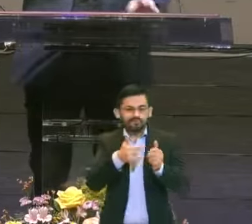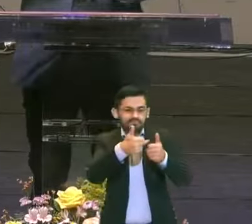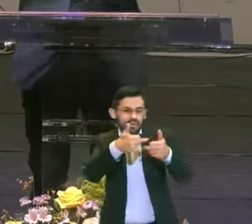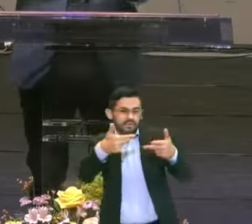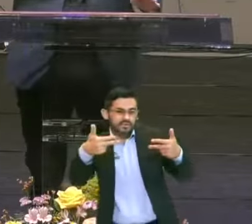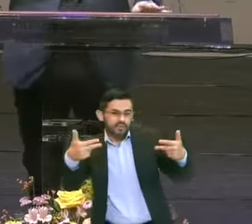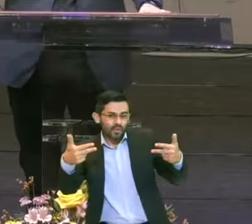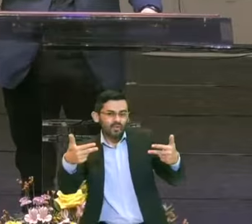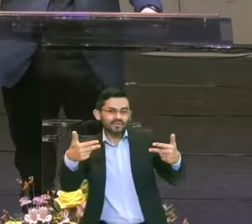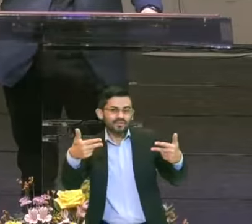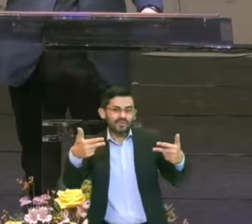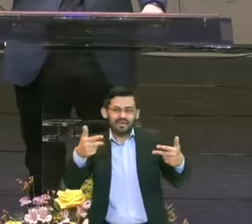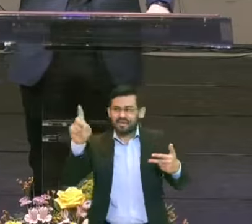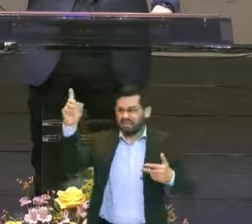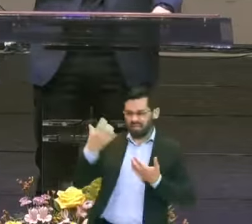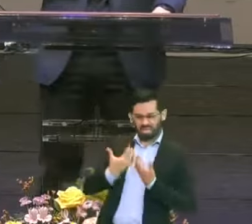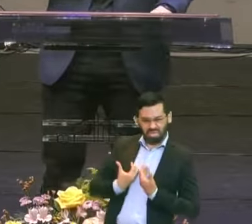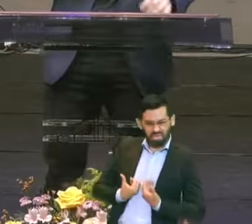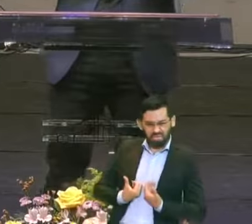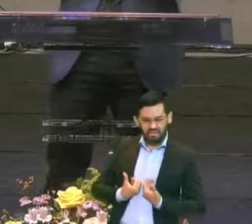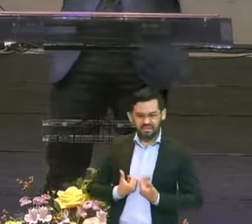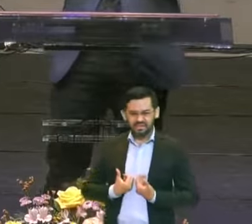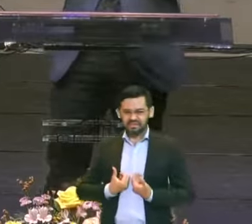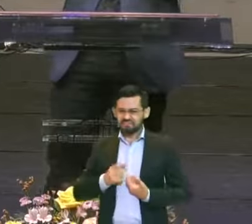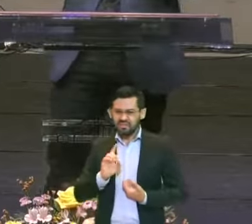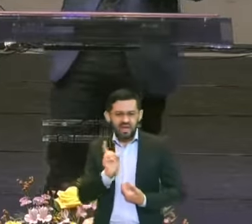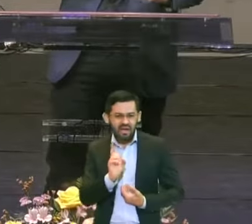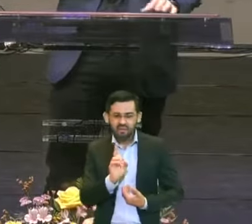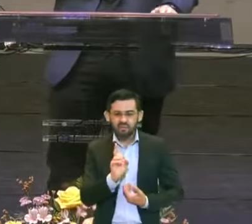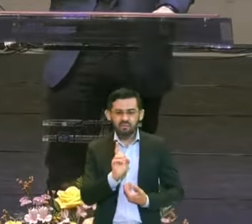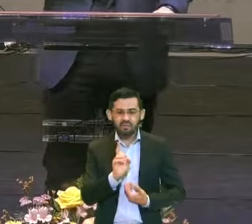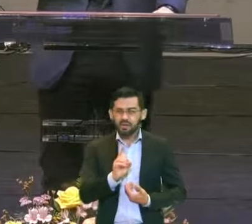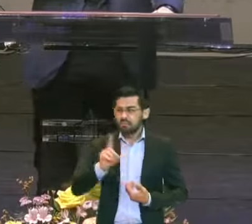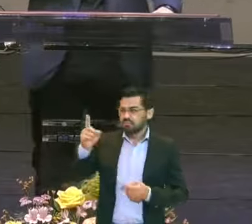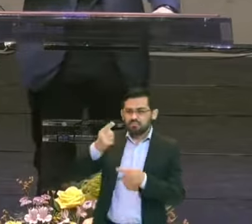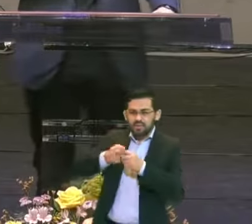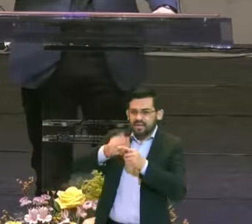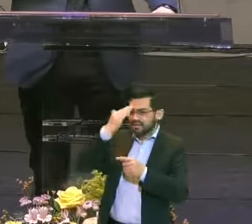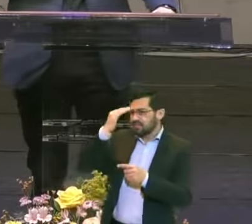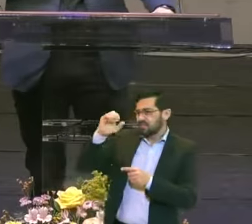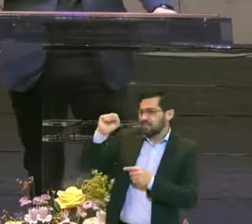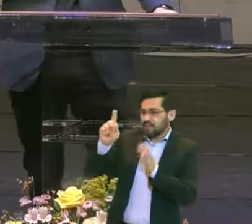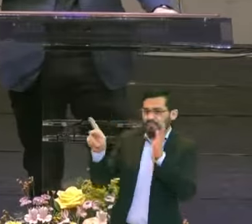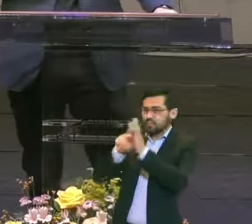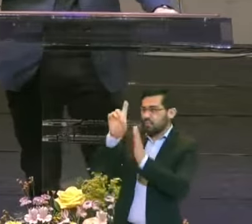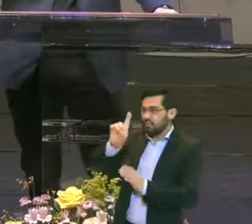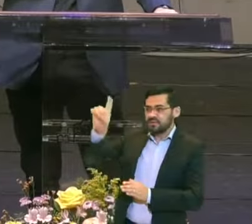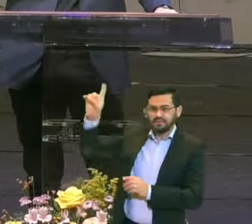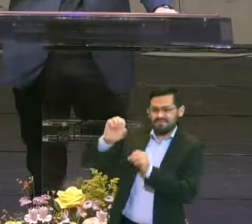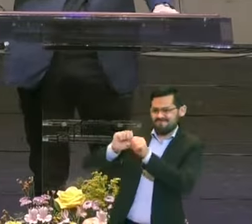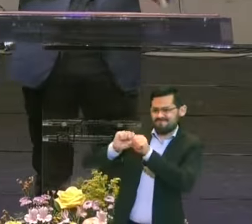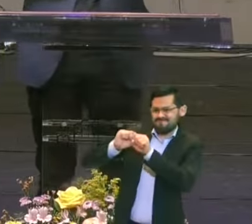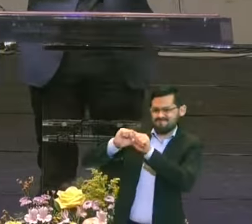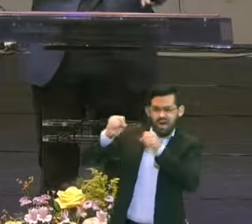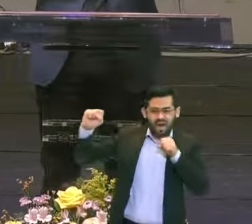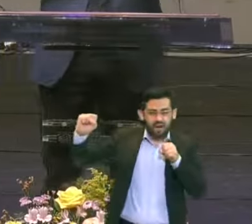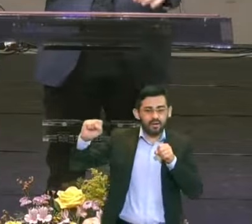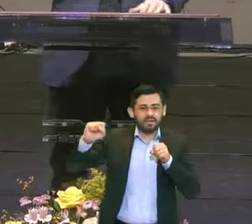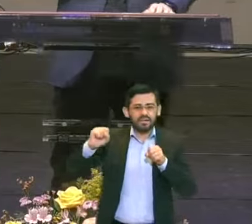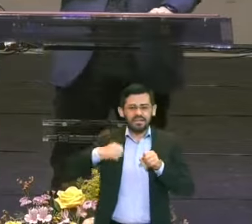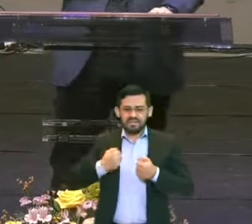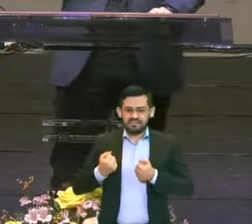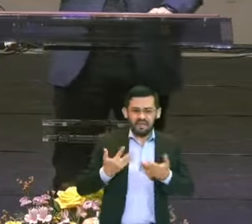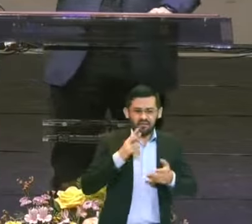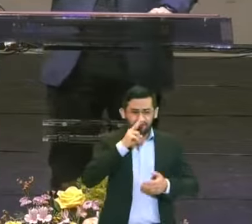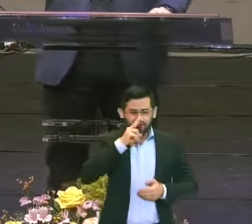terra, nem se cansa, nem se fadiga, a sabedoria dele é insondável, ele